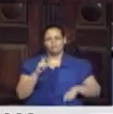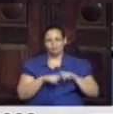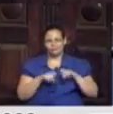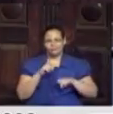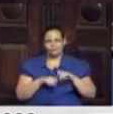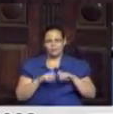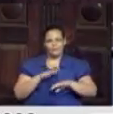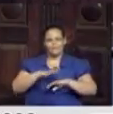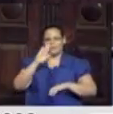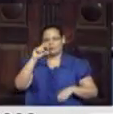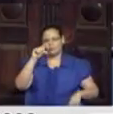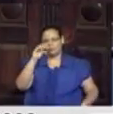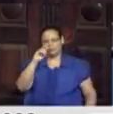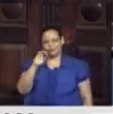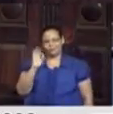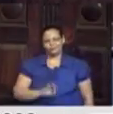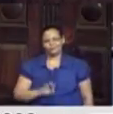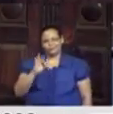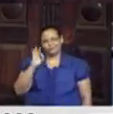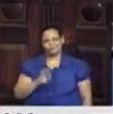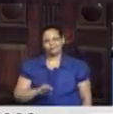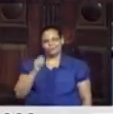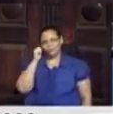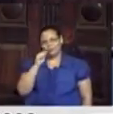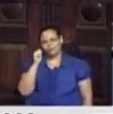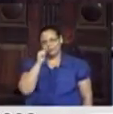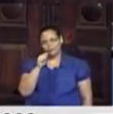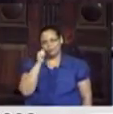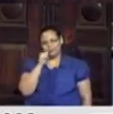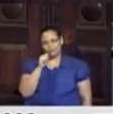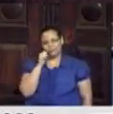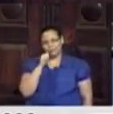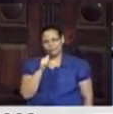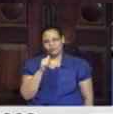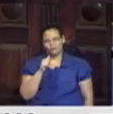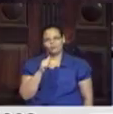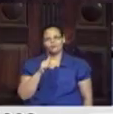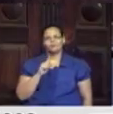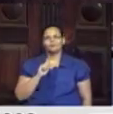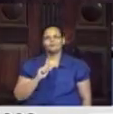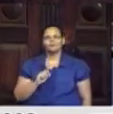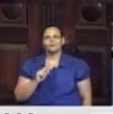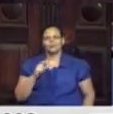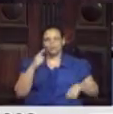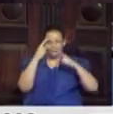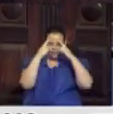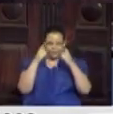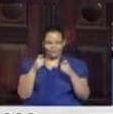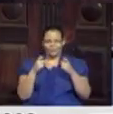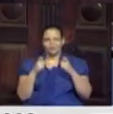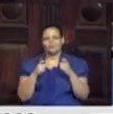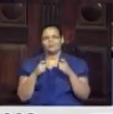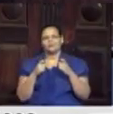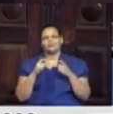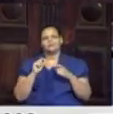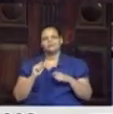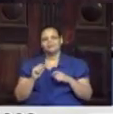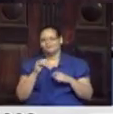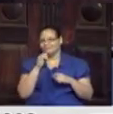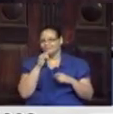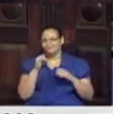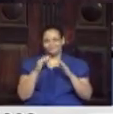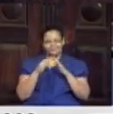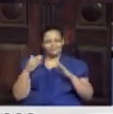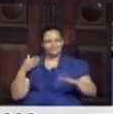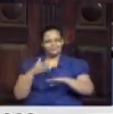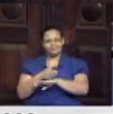estupro, mais de 90% das vítimas são mulheres. Violação de domicílio, por exemplo, violência patrimonial, quase 4.000